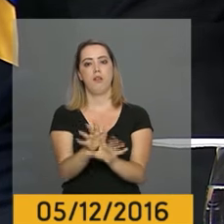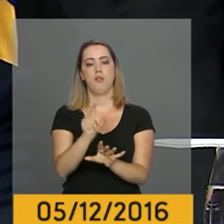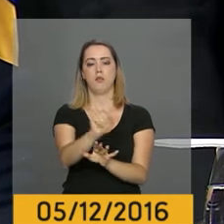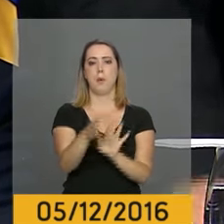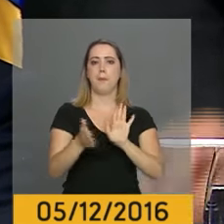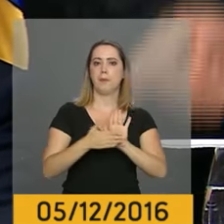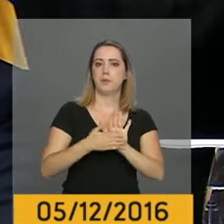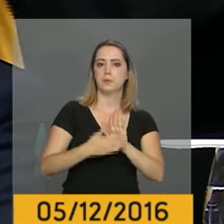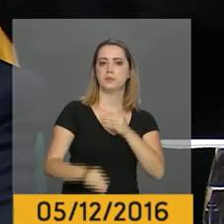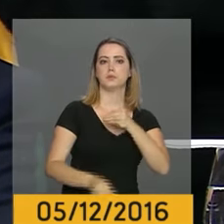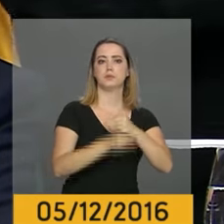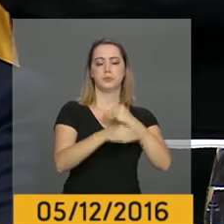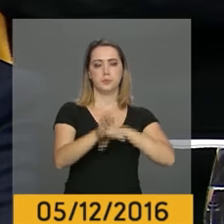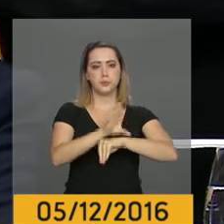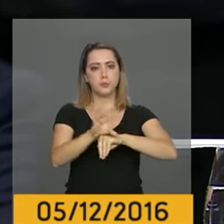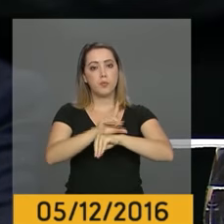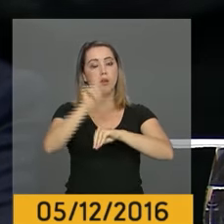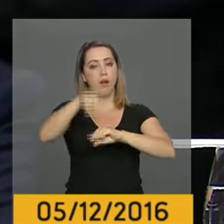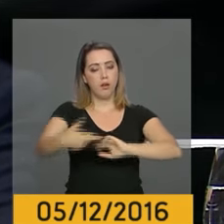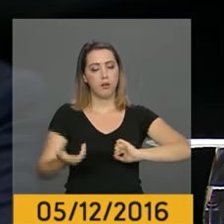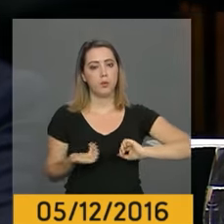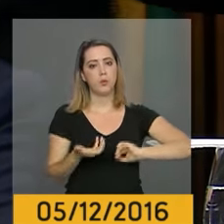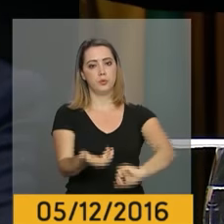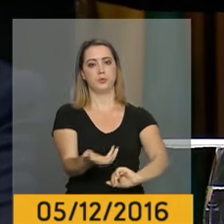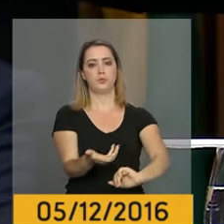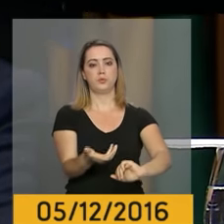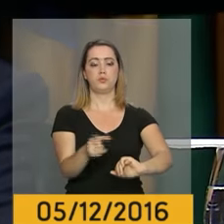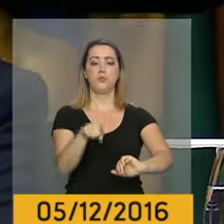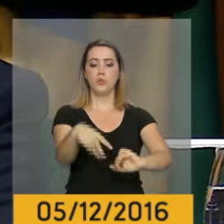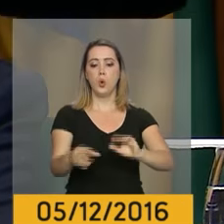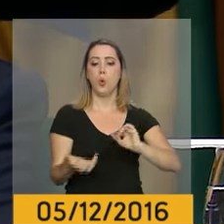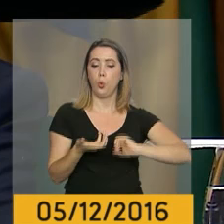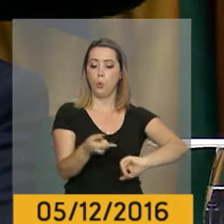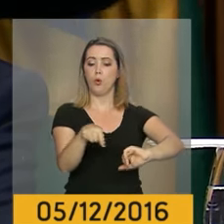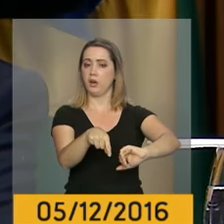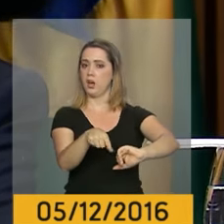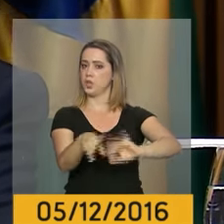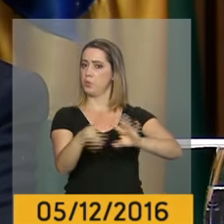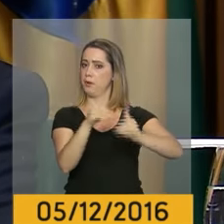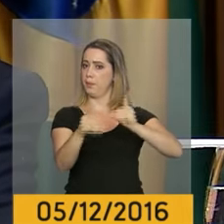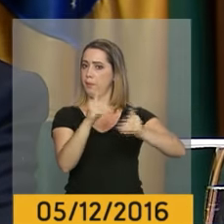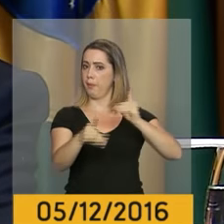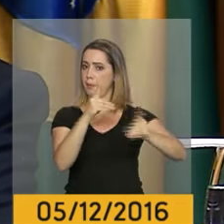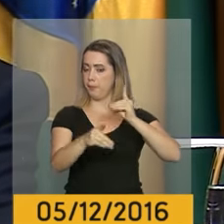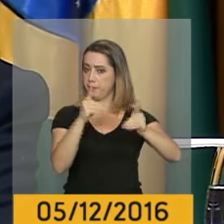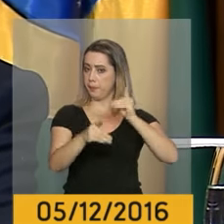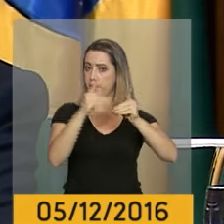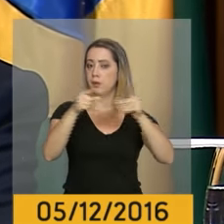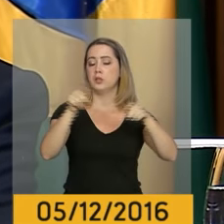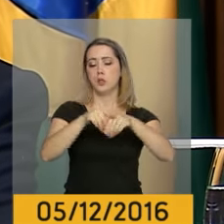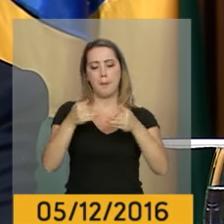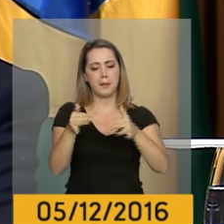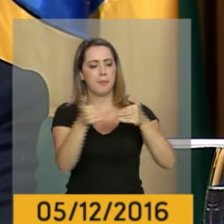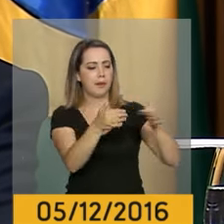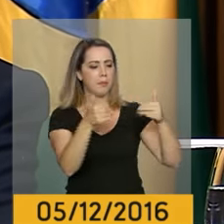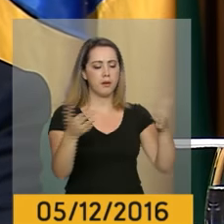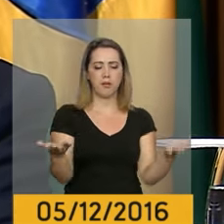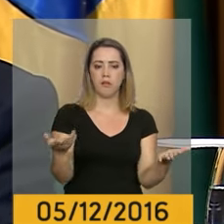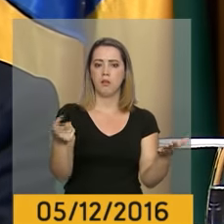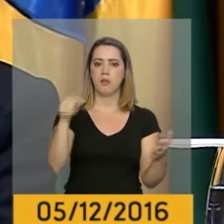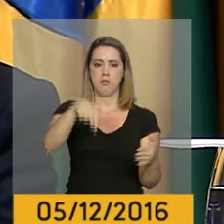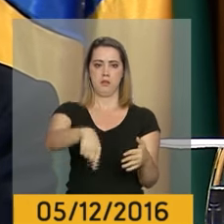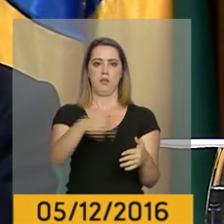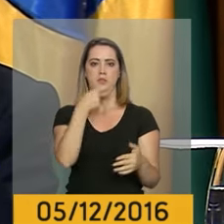proposta de emenda constitucional, é o Congresso Nacional. O Congresso vai debater amplamente esta matéria. Aqui não